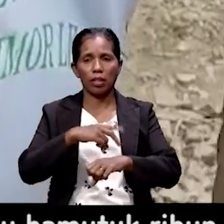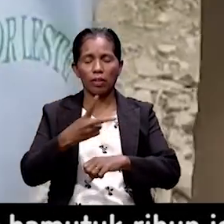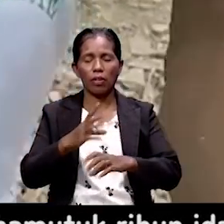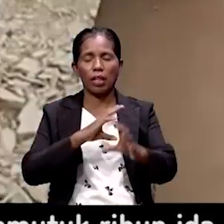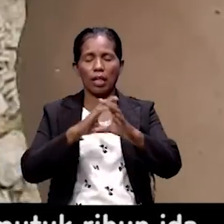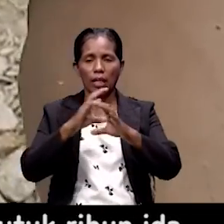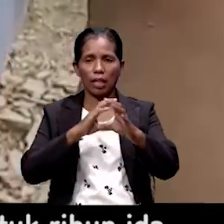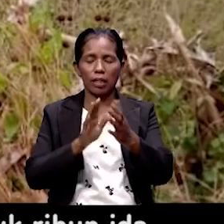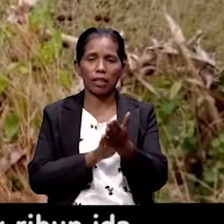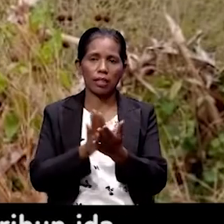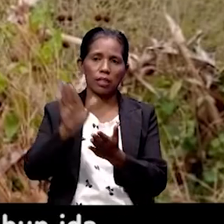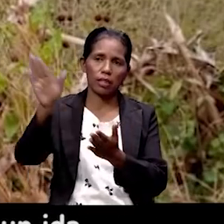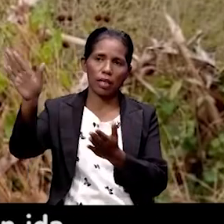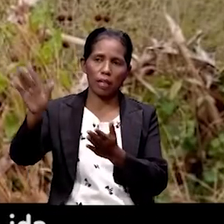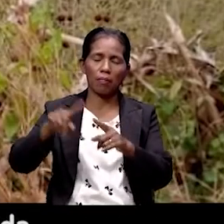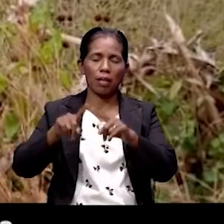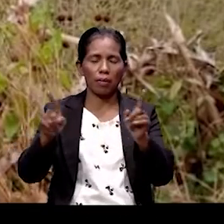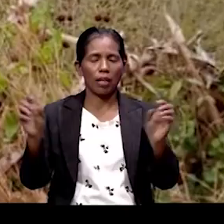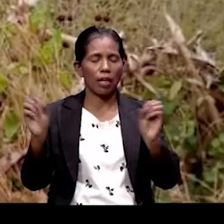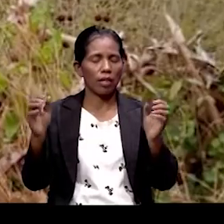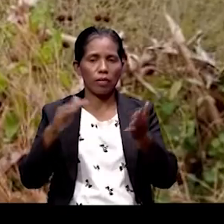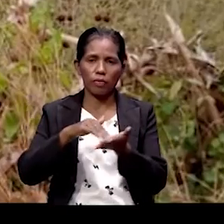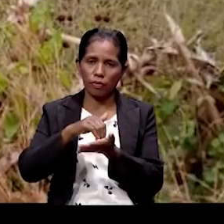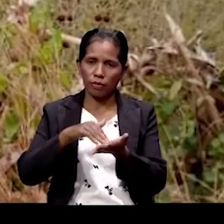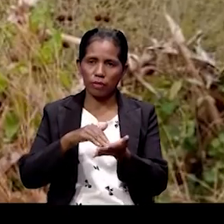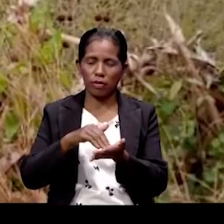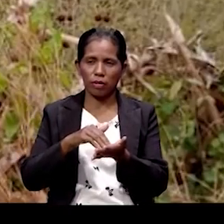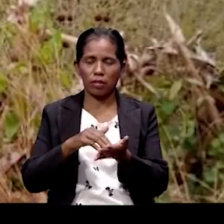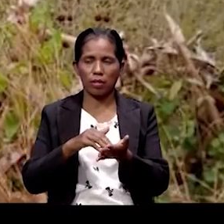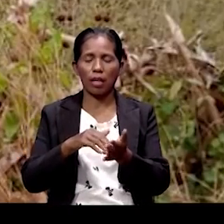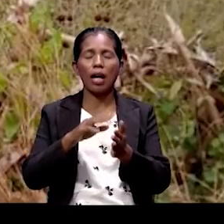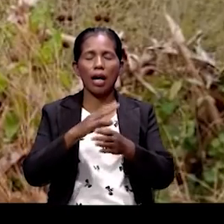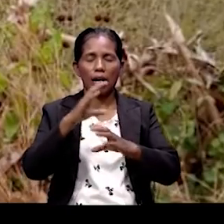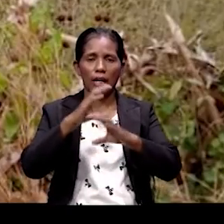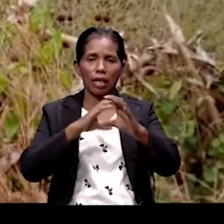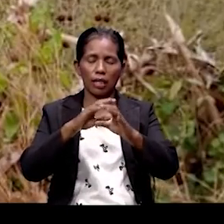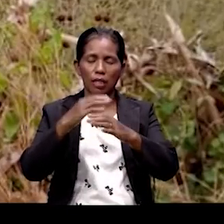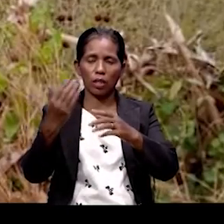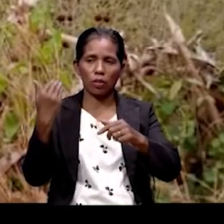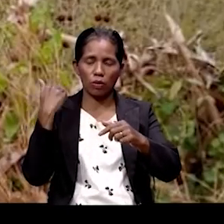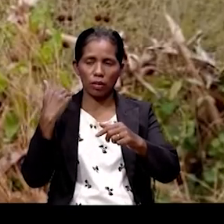careta sai subida, mas be força lato e cus mai careta hakiruk lori halai sai, husi estrada